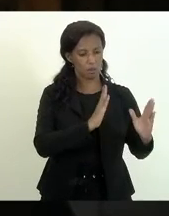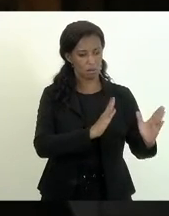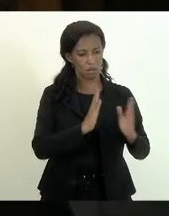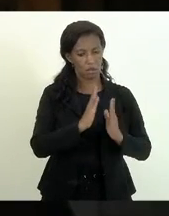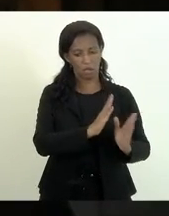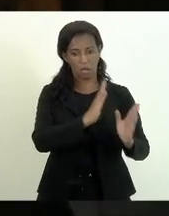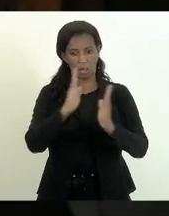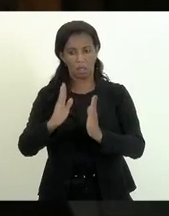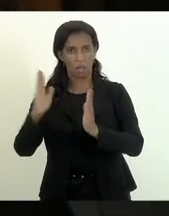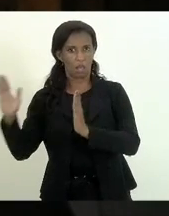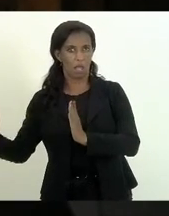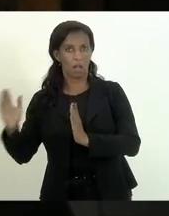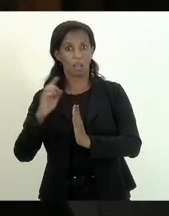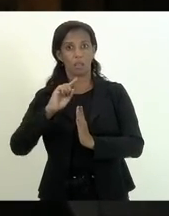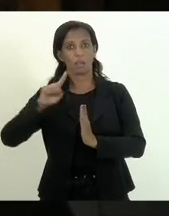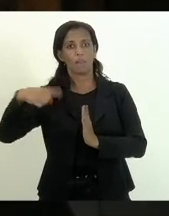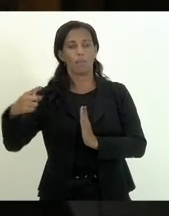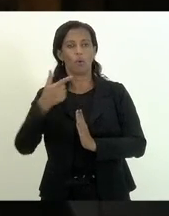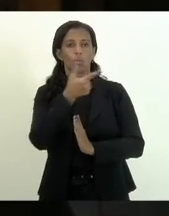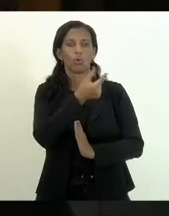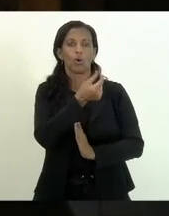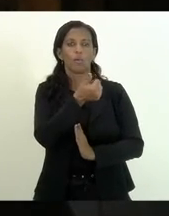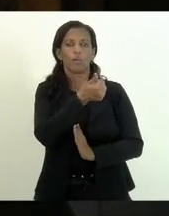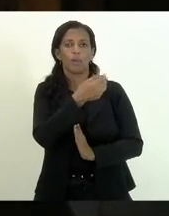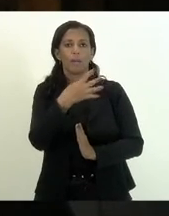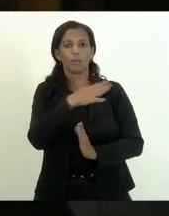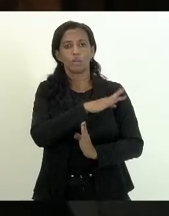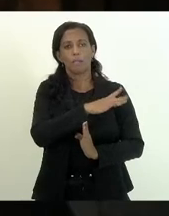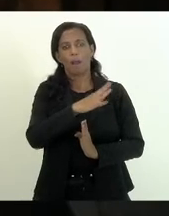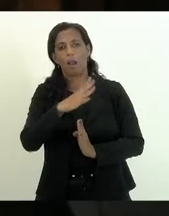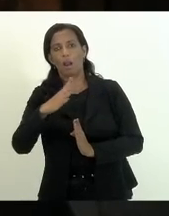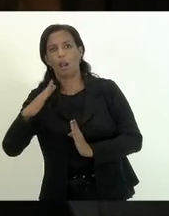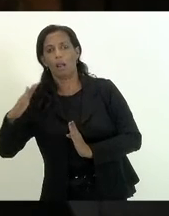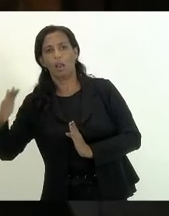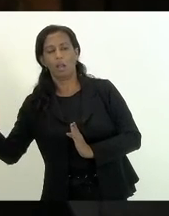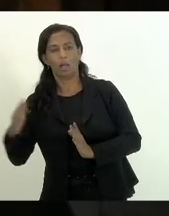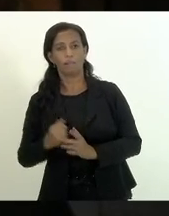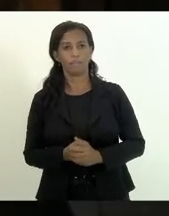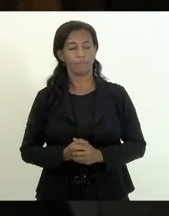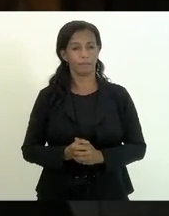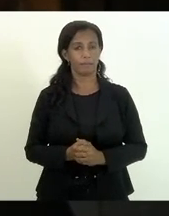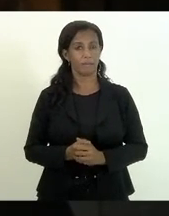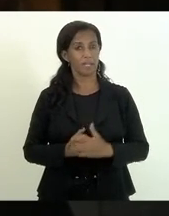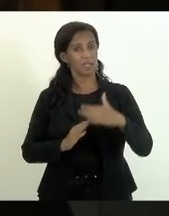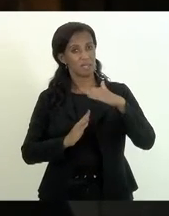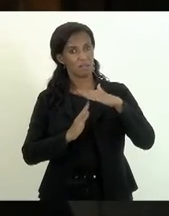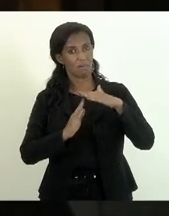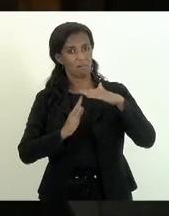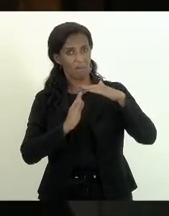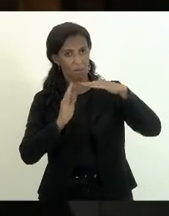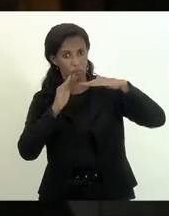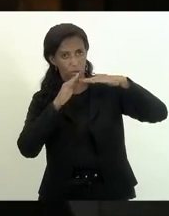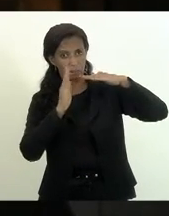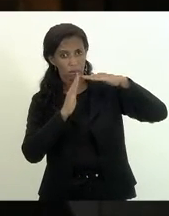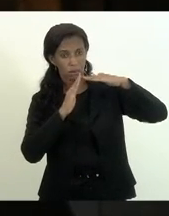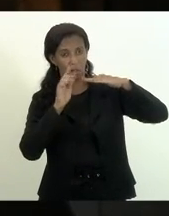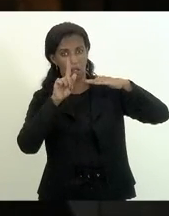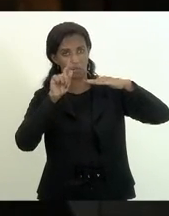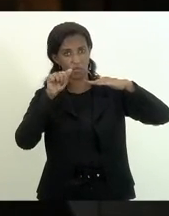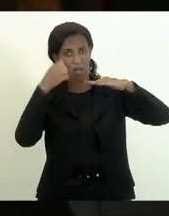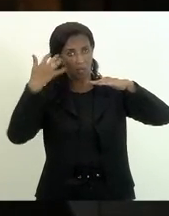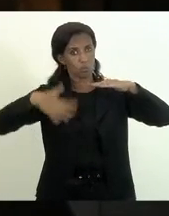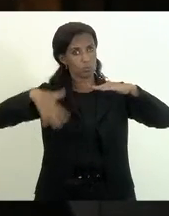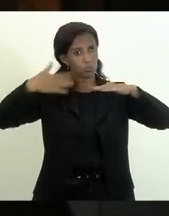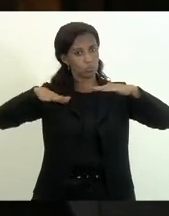2014 e esse conceito de gasto de teto de gasto ele